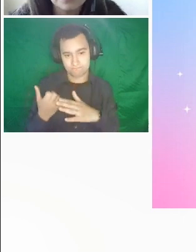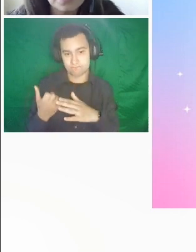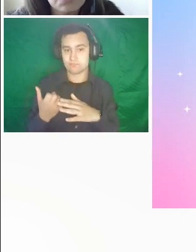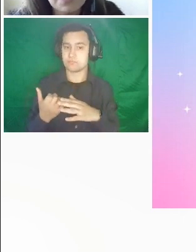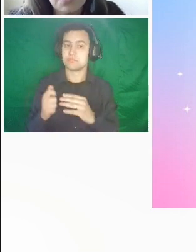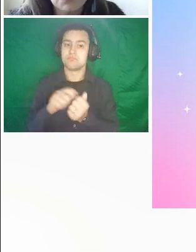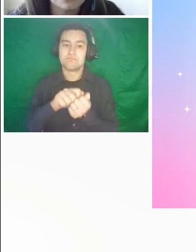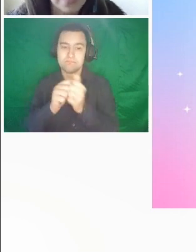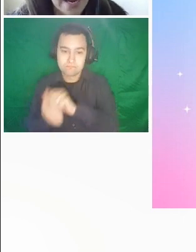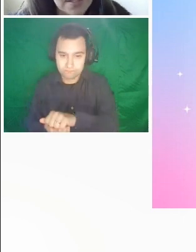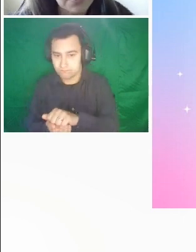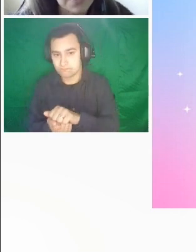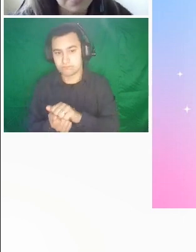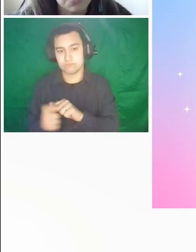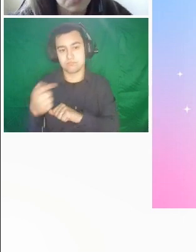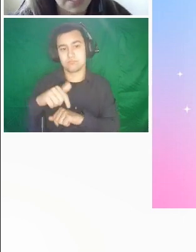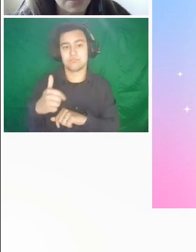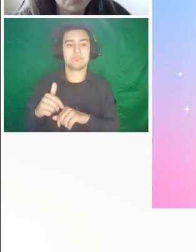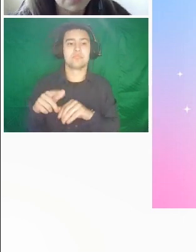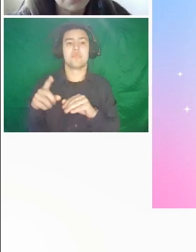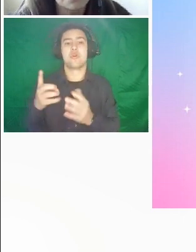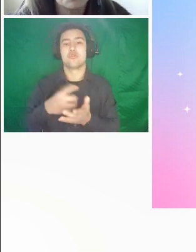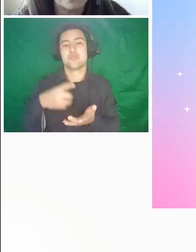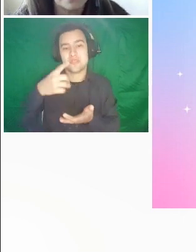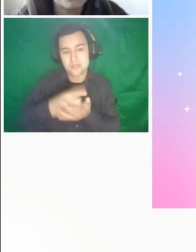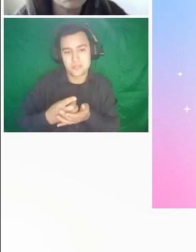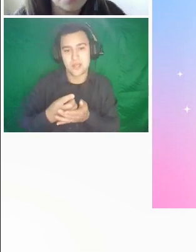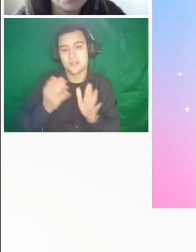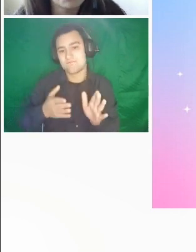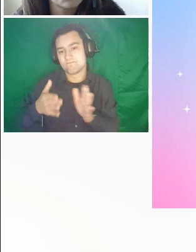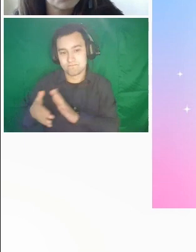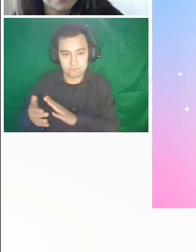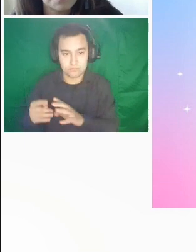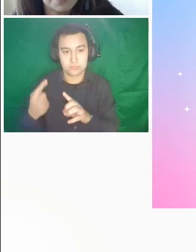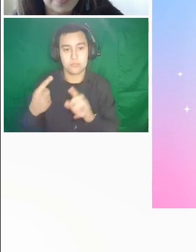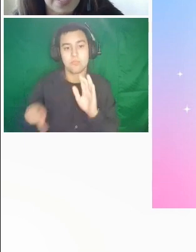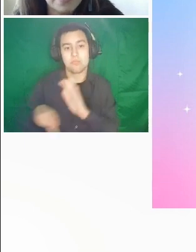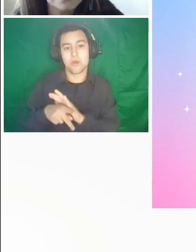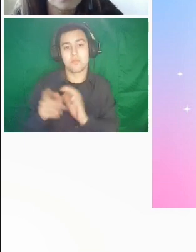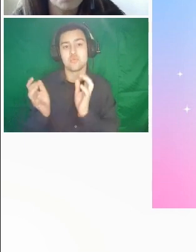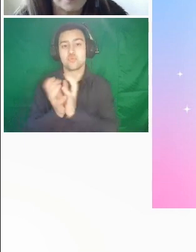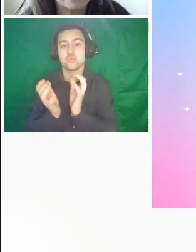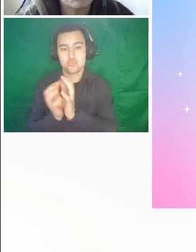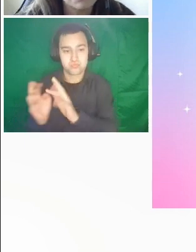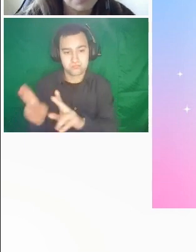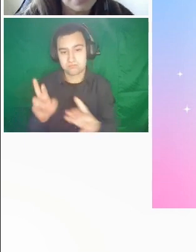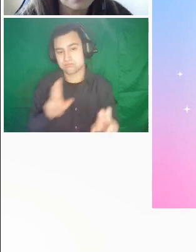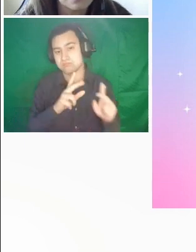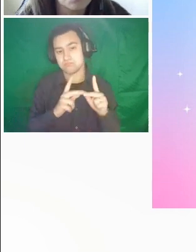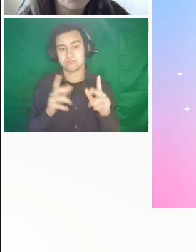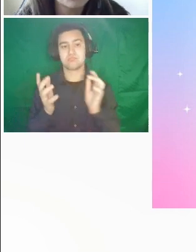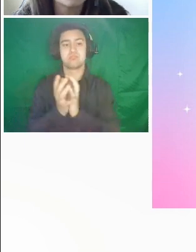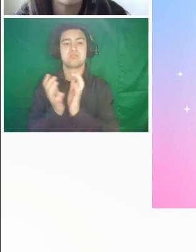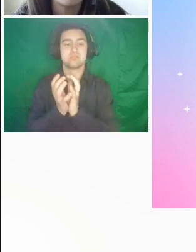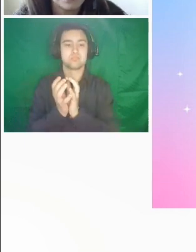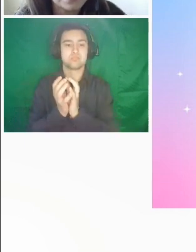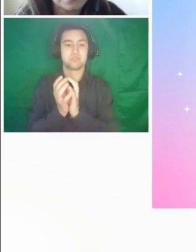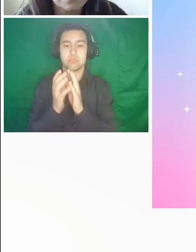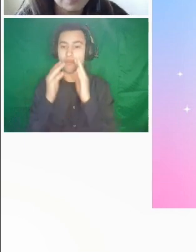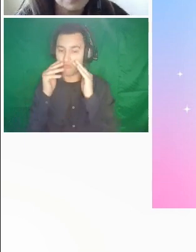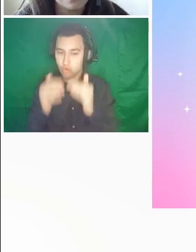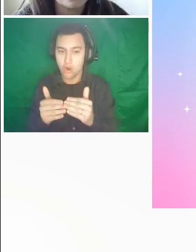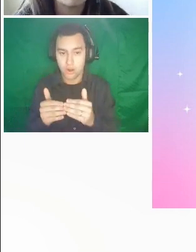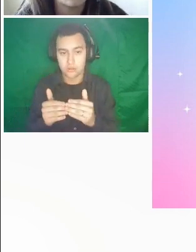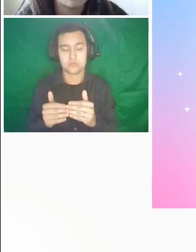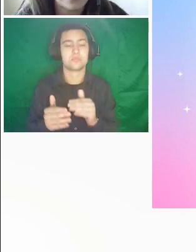remodelando seu design organizacional para times multidisciplinares agrupados em Então por disciplinas